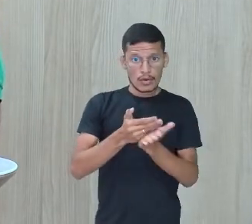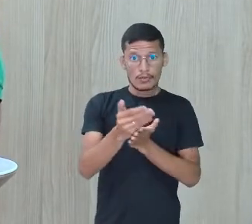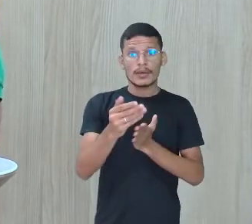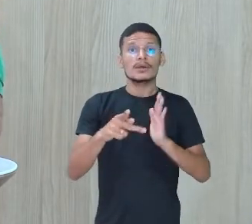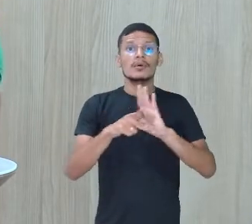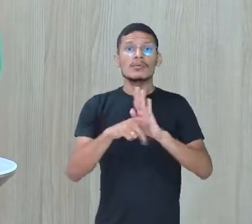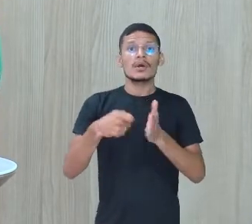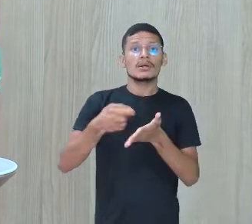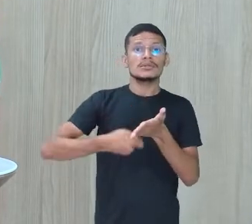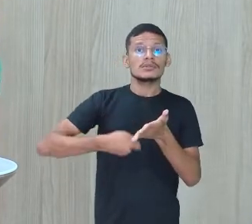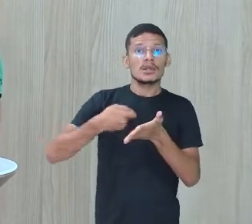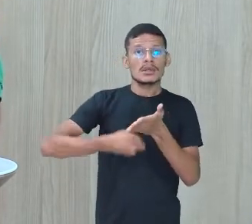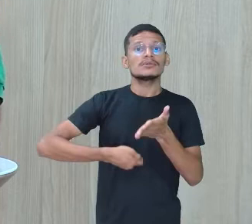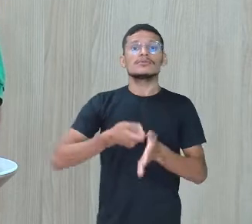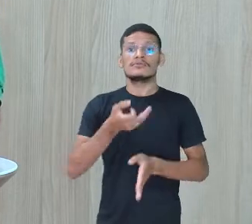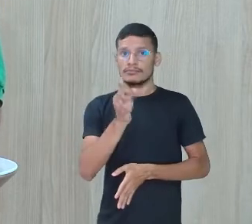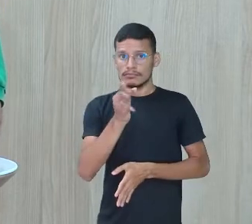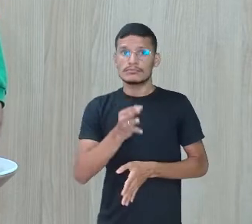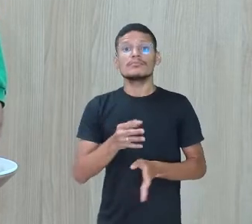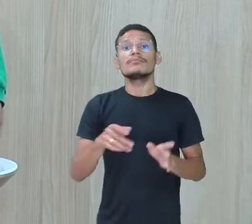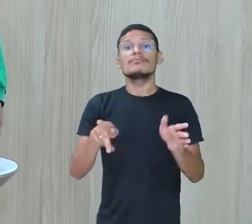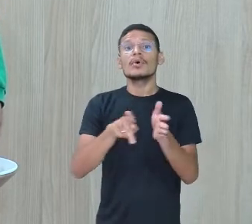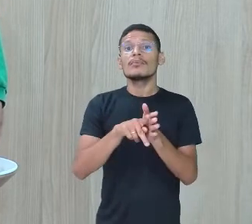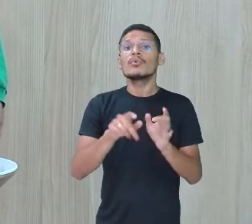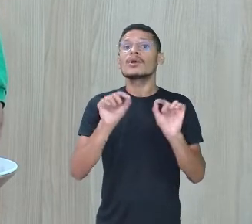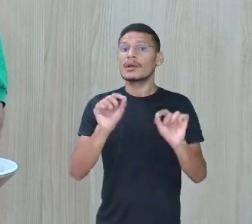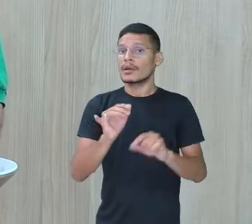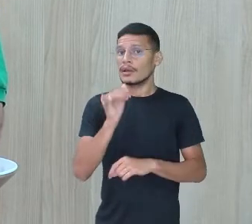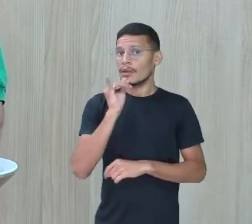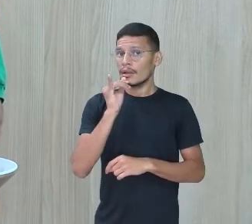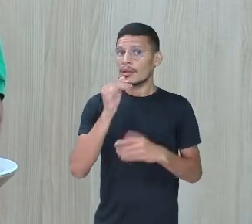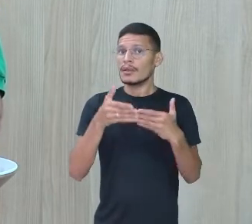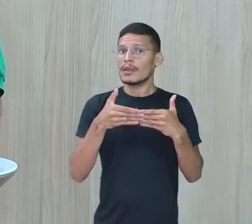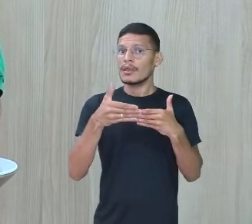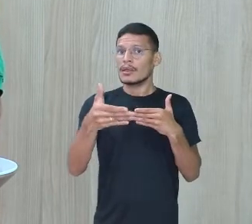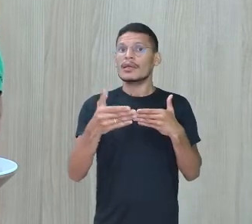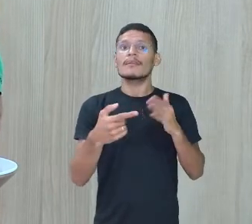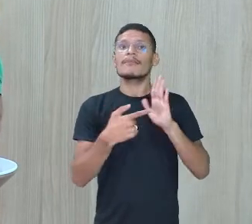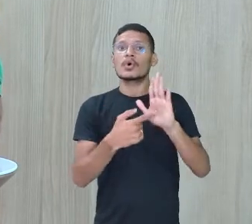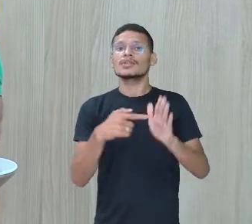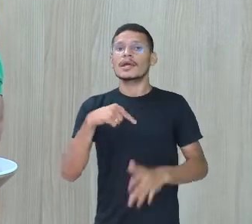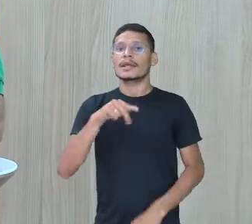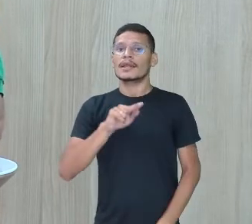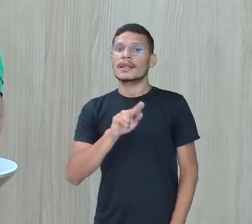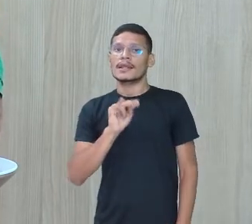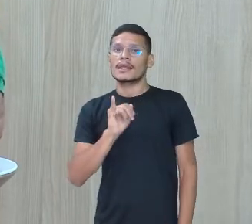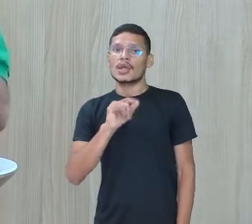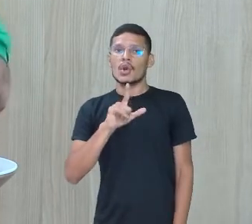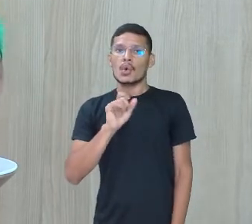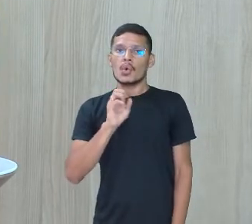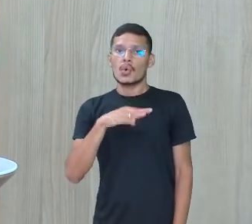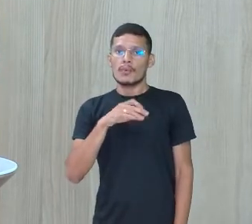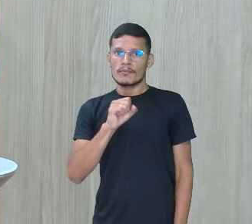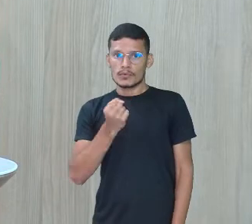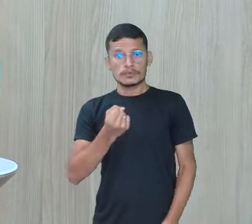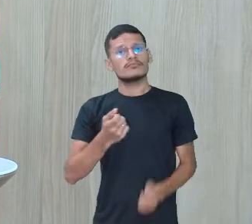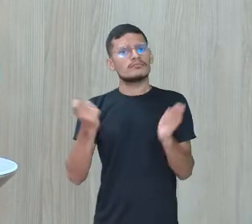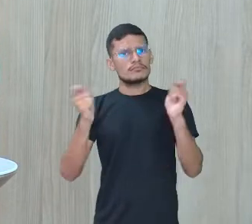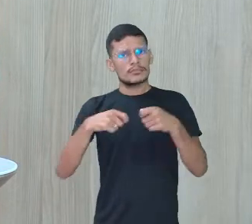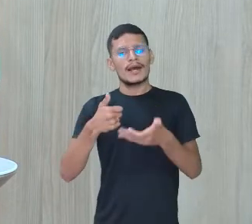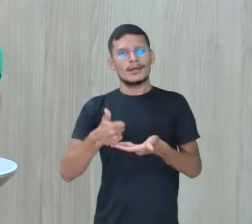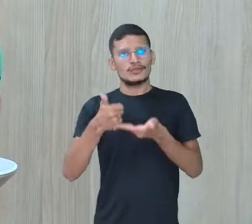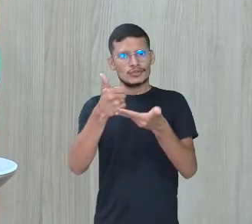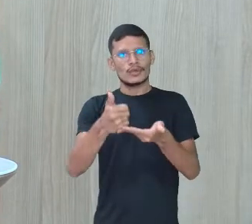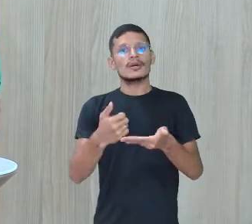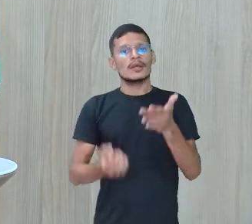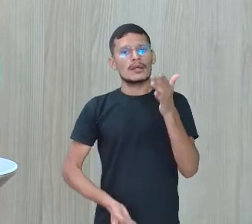de resistência, né, professor? Processo que, por exemplo, vai dar origem mais na frente aos quilombos, né, e contribuem bastante, né,